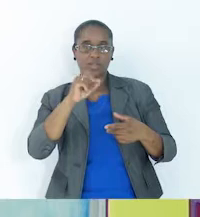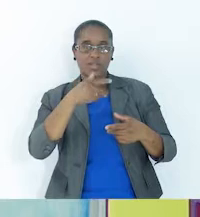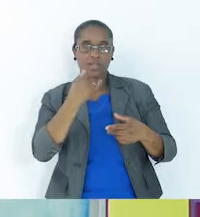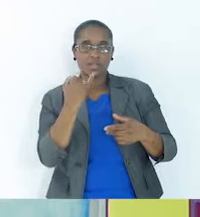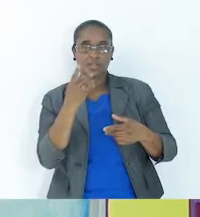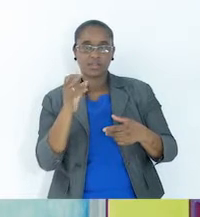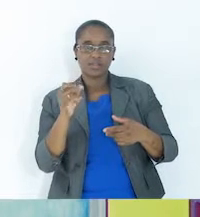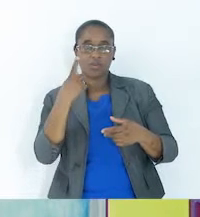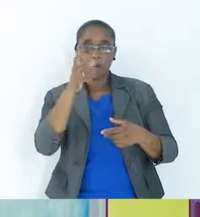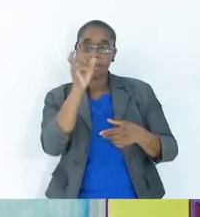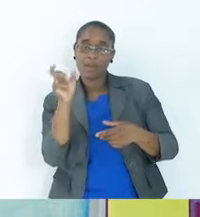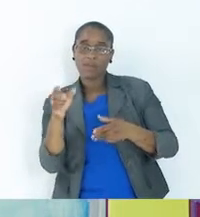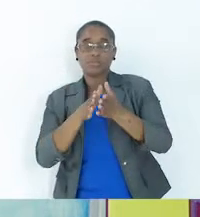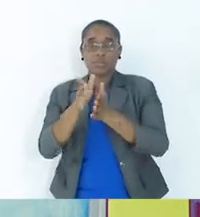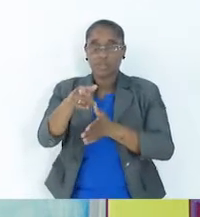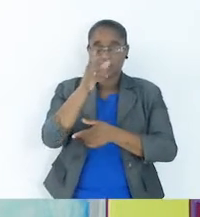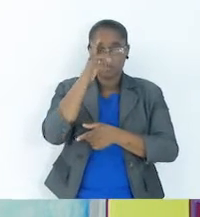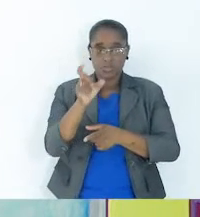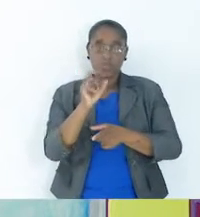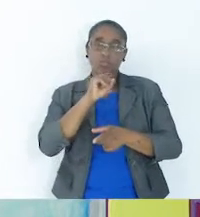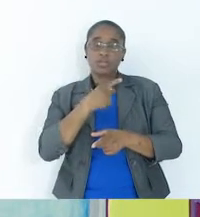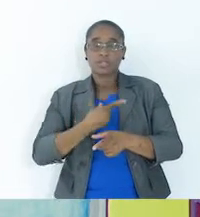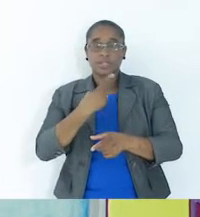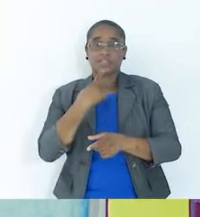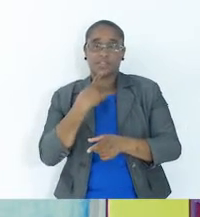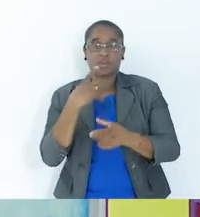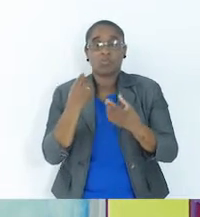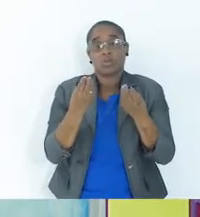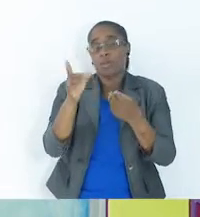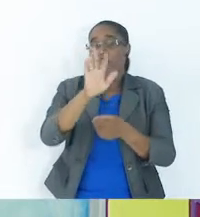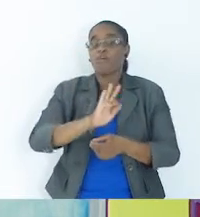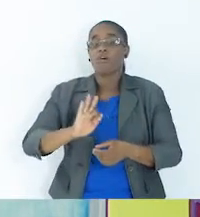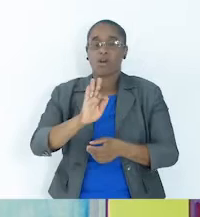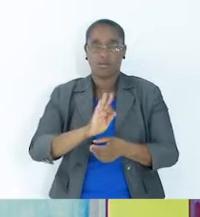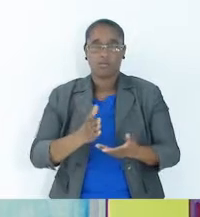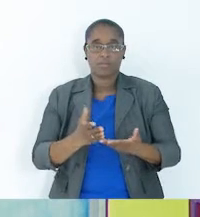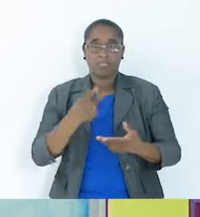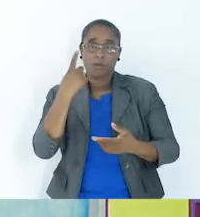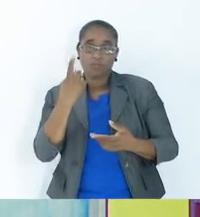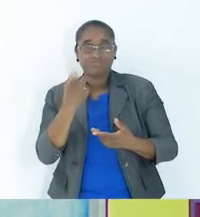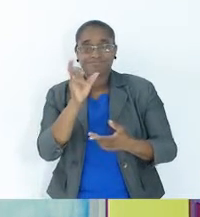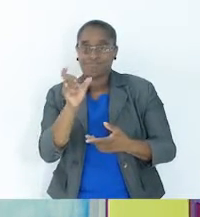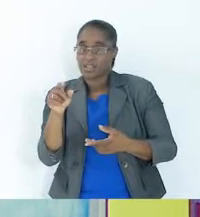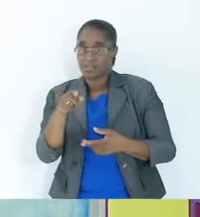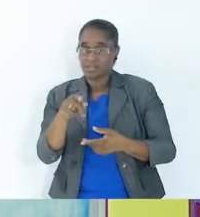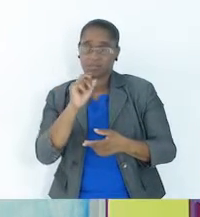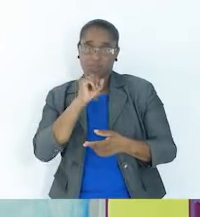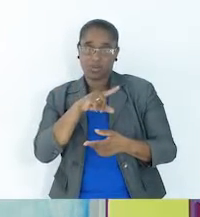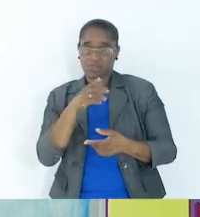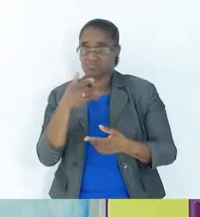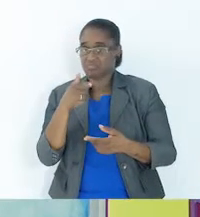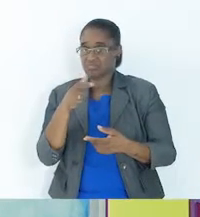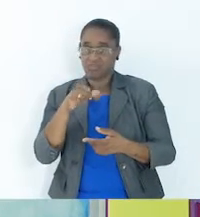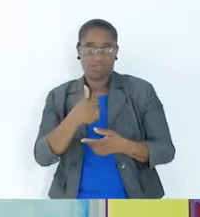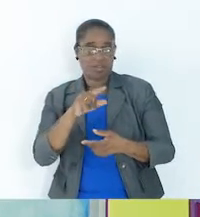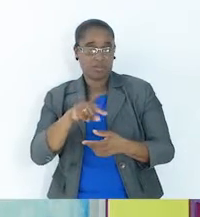palavra usada por essa pessoa pode ser entendida de várias formas. Então, um significado ali não serve, pode ser